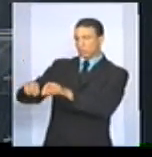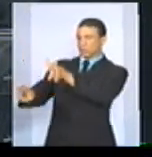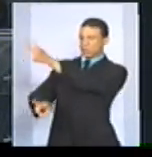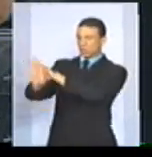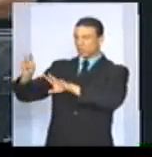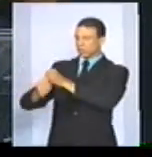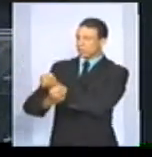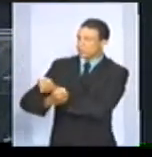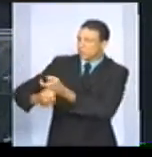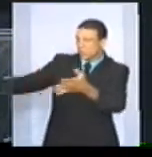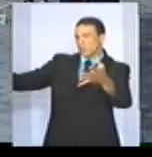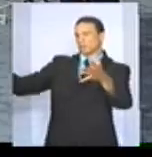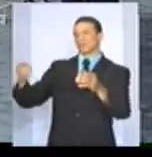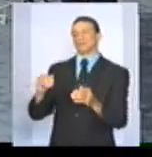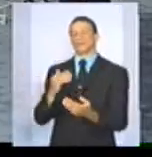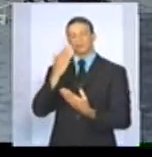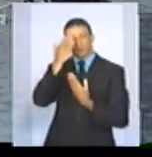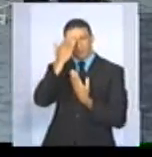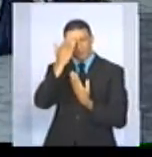Obrigado.